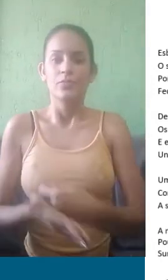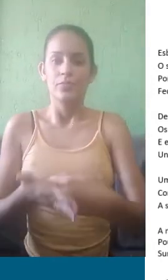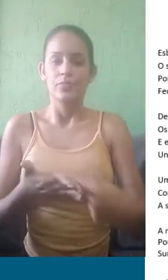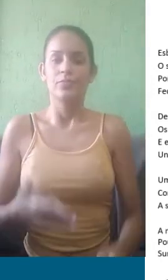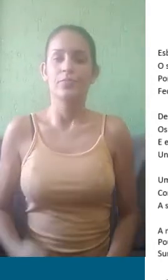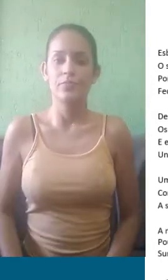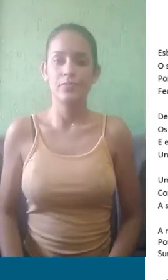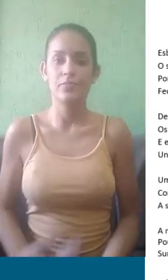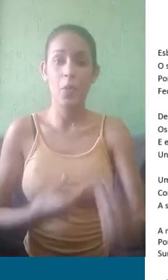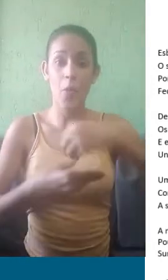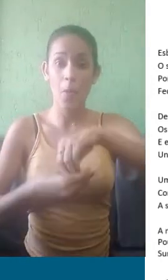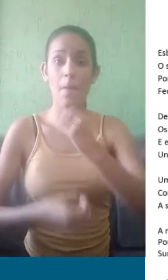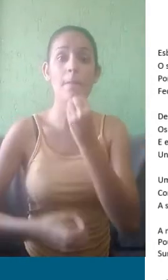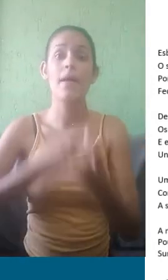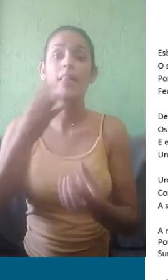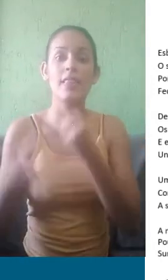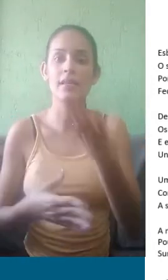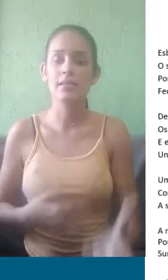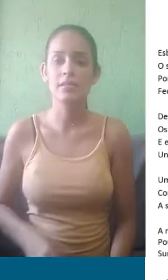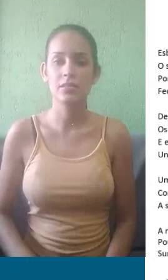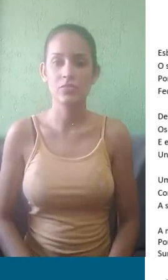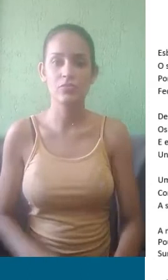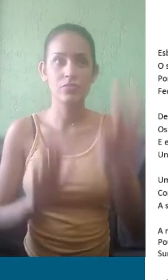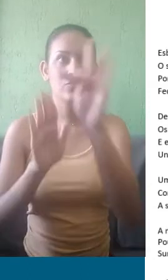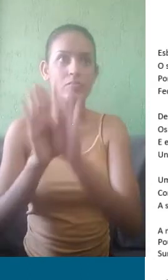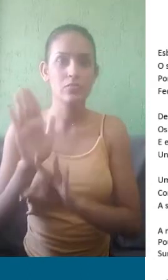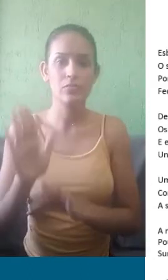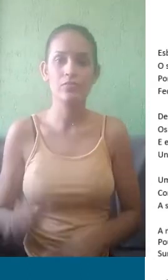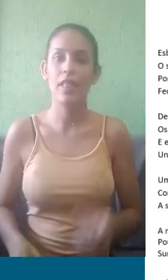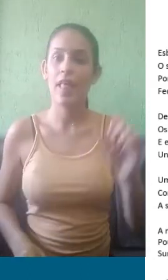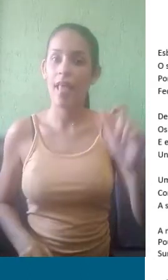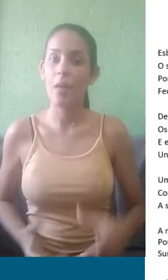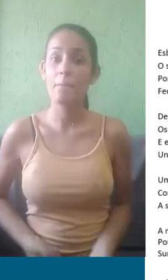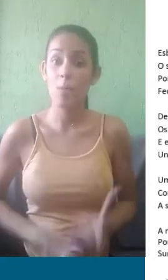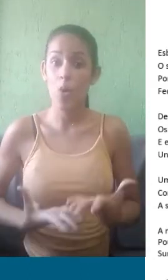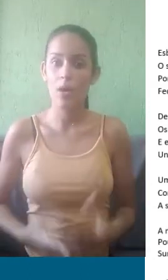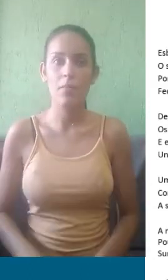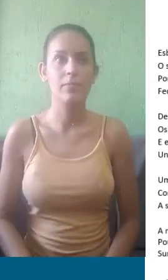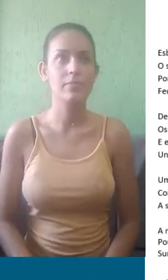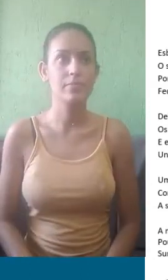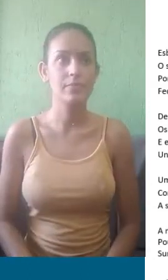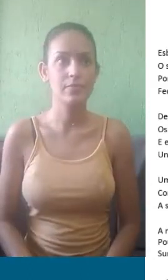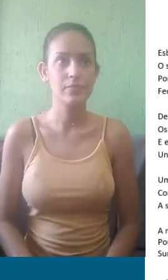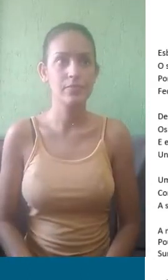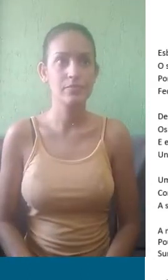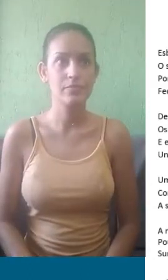parnasianismo. Essa questão está no Enem de 2019. O texto é um poema de Raimundo Corrêa.